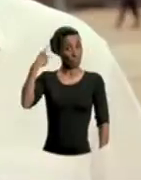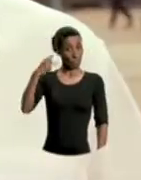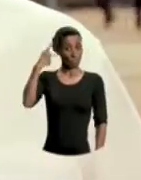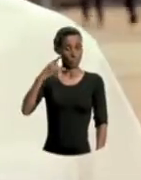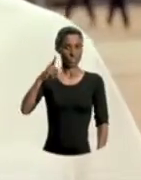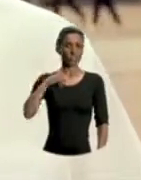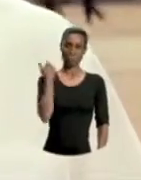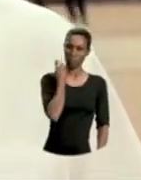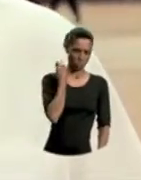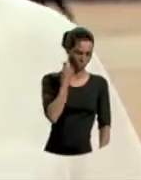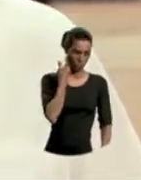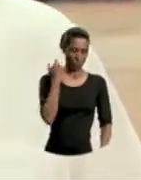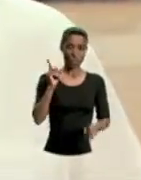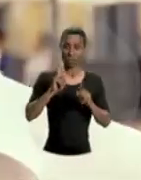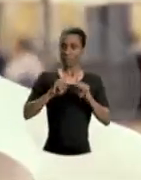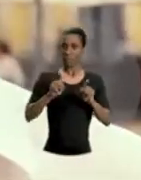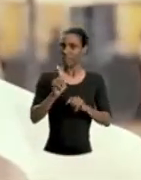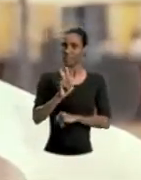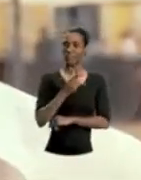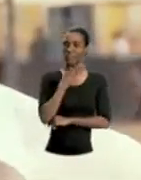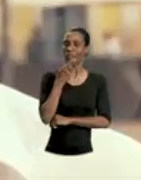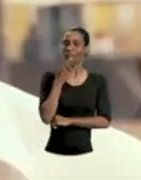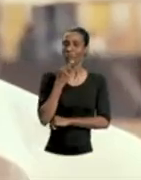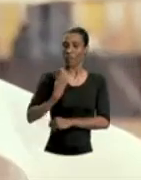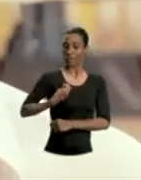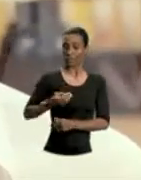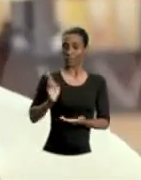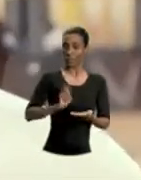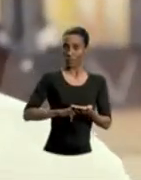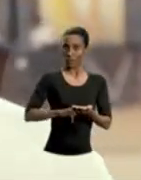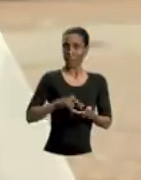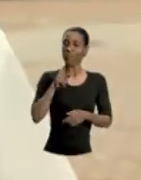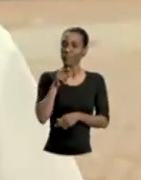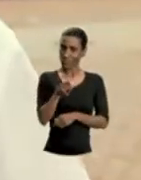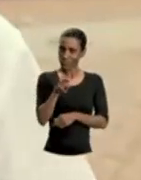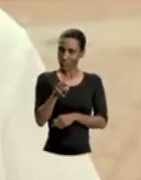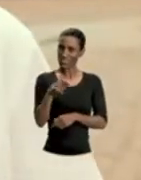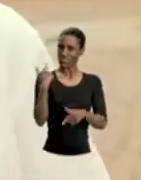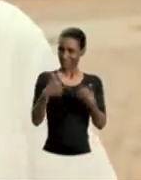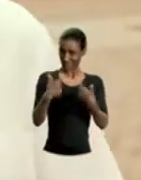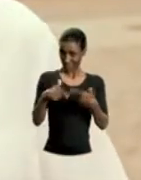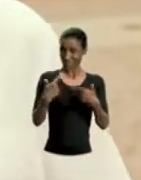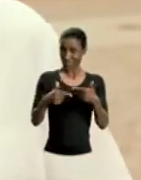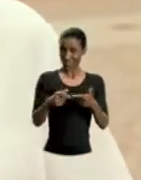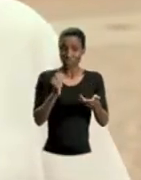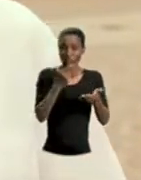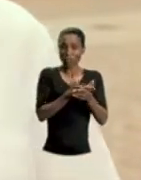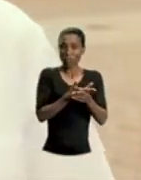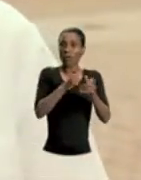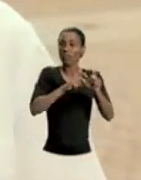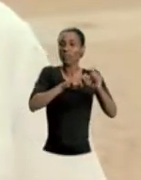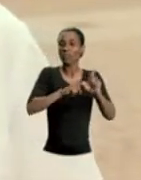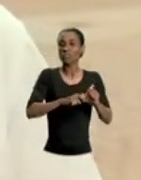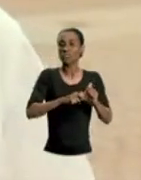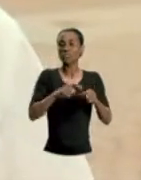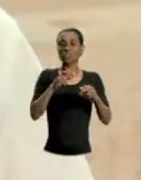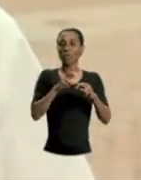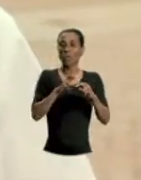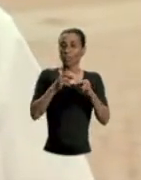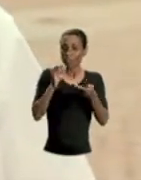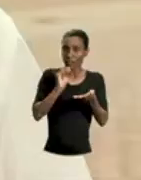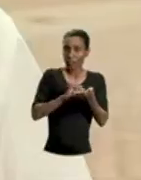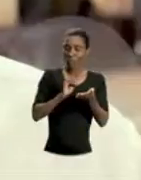A política tem muito blá blá blá, mas ninguém fala da vida real. Aquela onde você, trabalhador, está pagando a conta